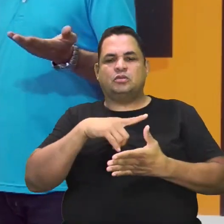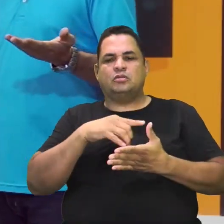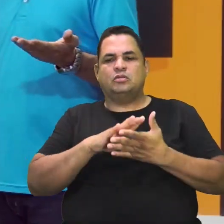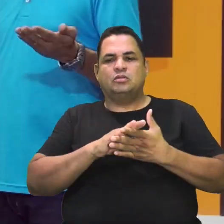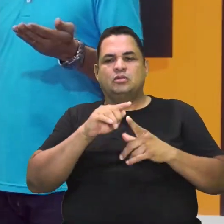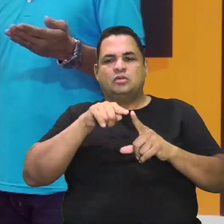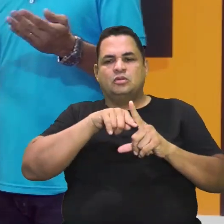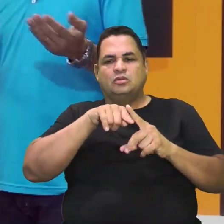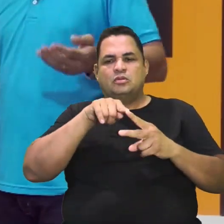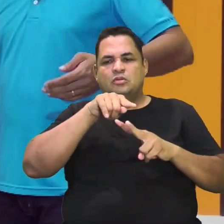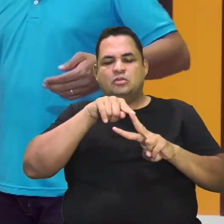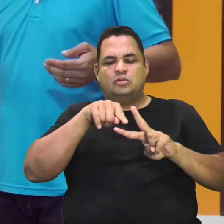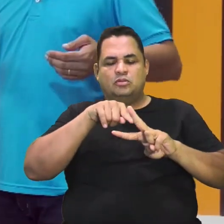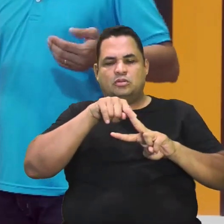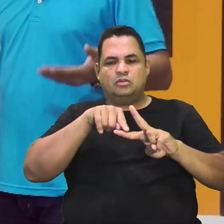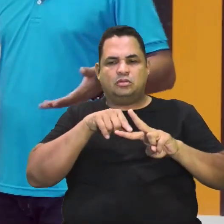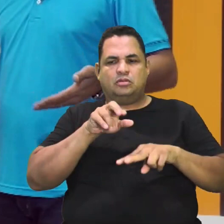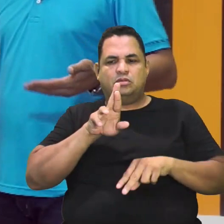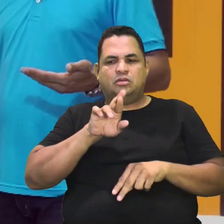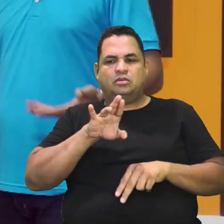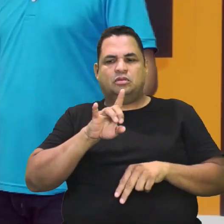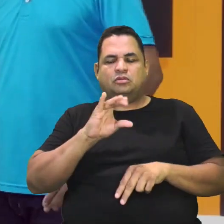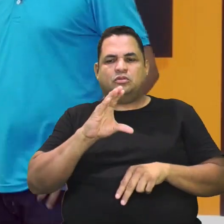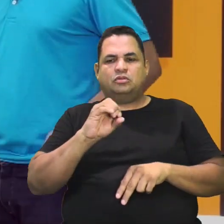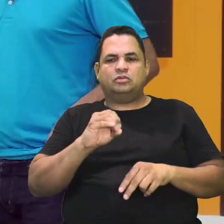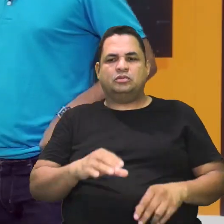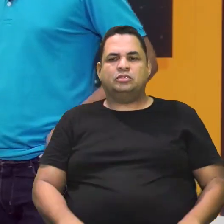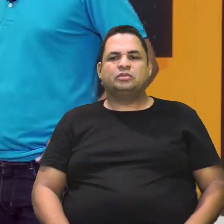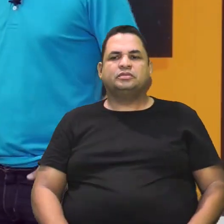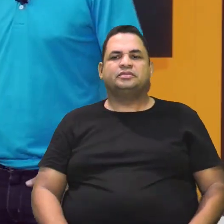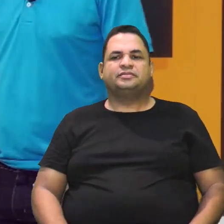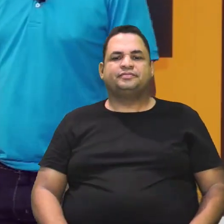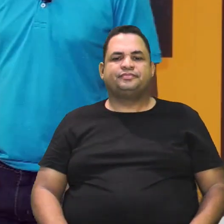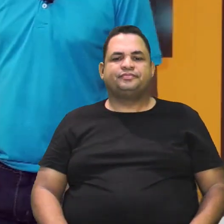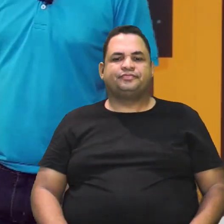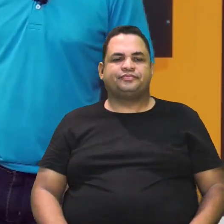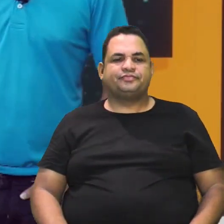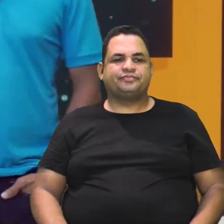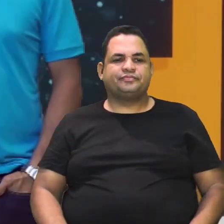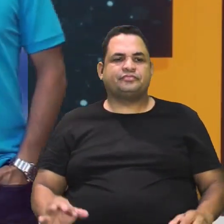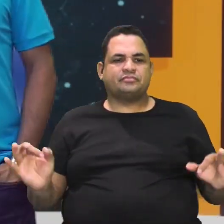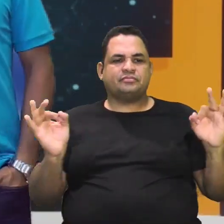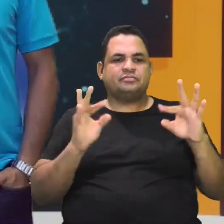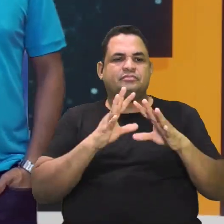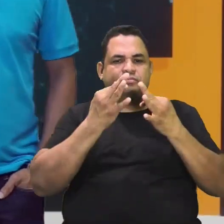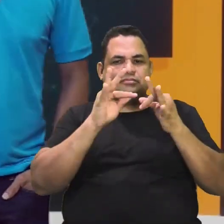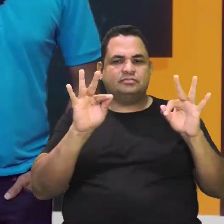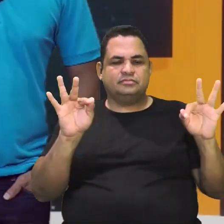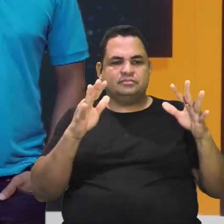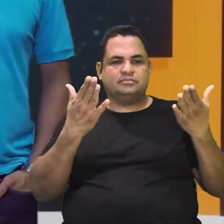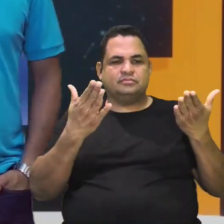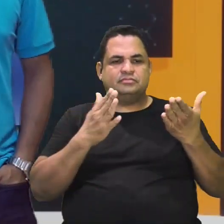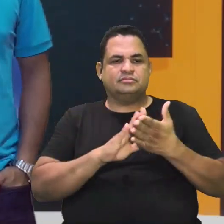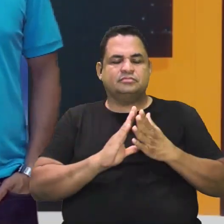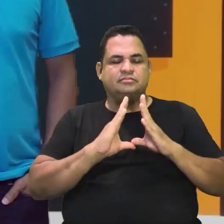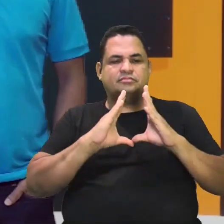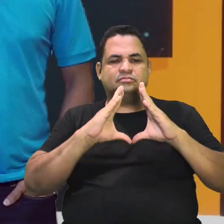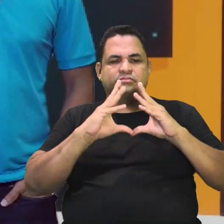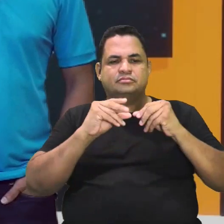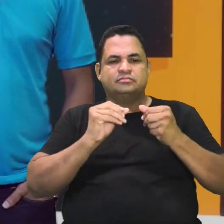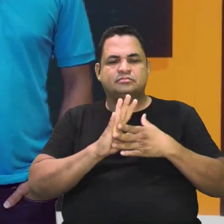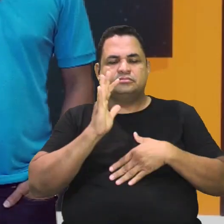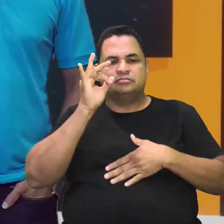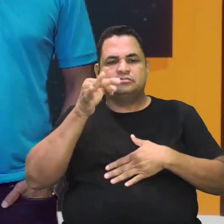plano cartesiano, duas retas concorrentes e perpendiculares. Olha aí, pronto. Simples assim e dá tudo certo,